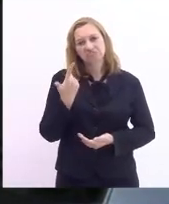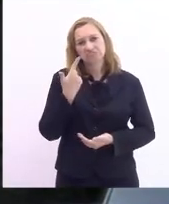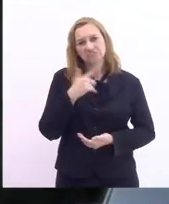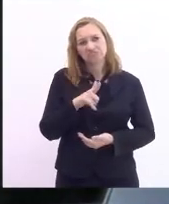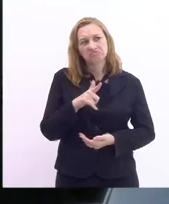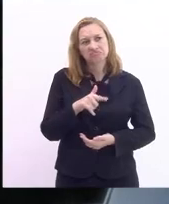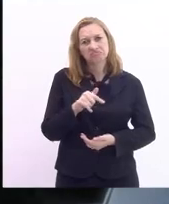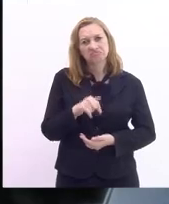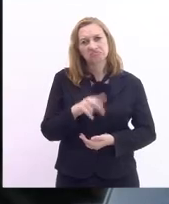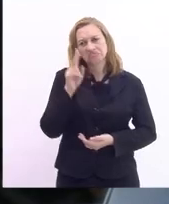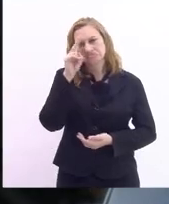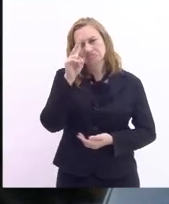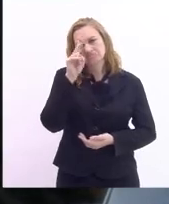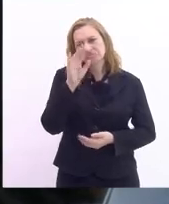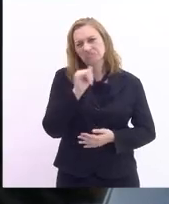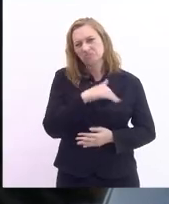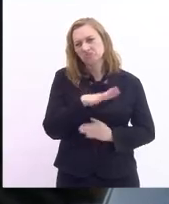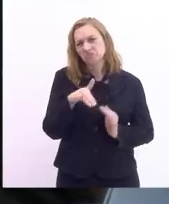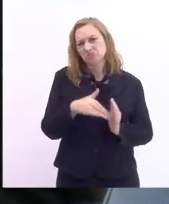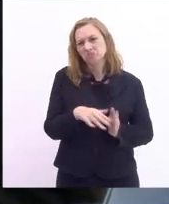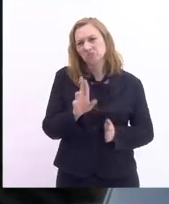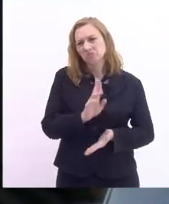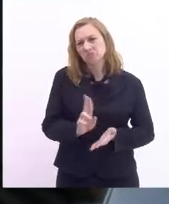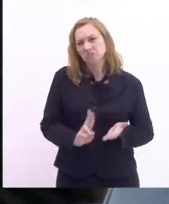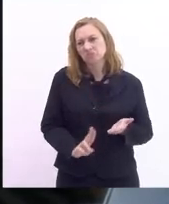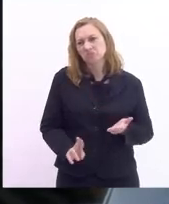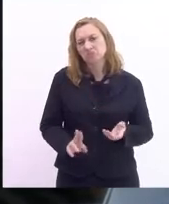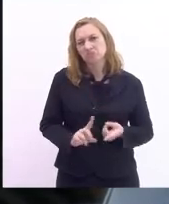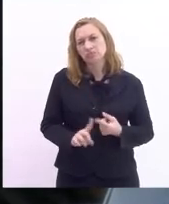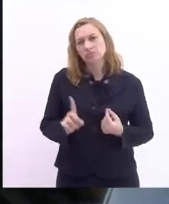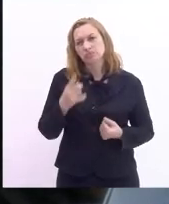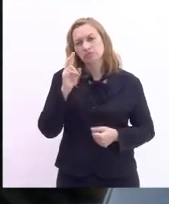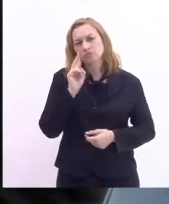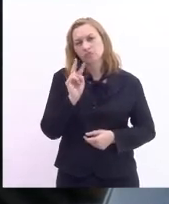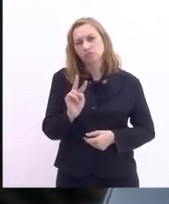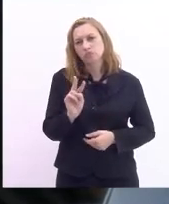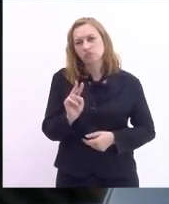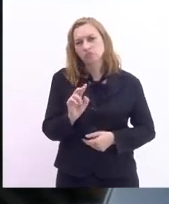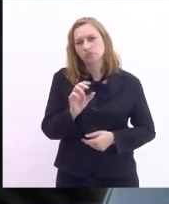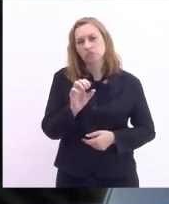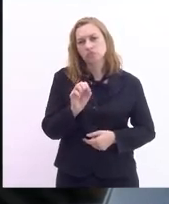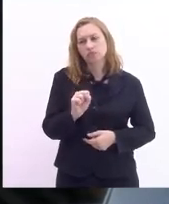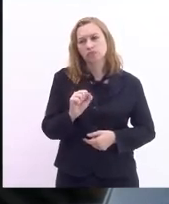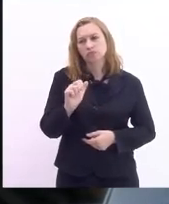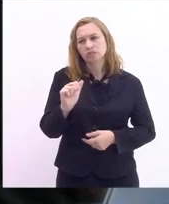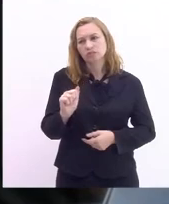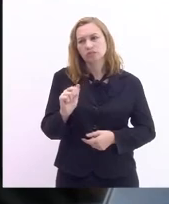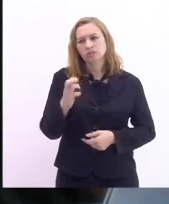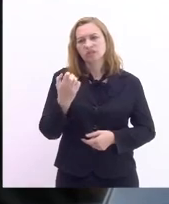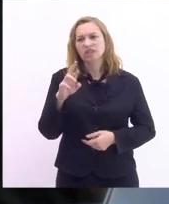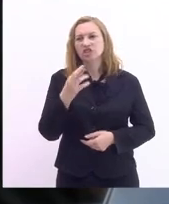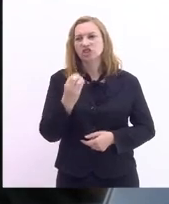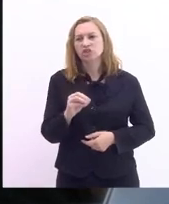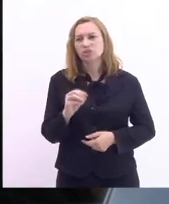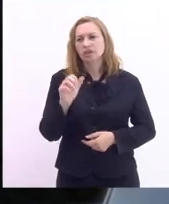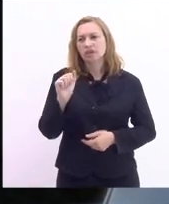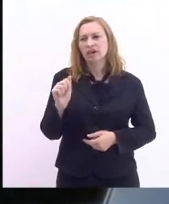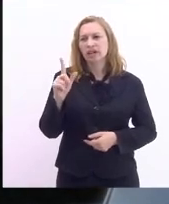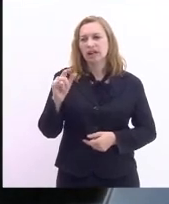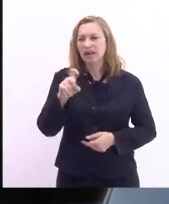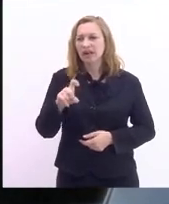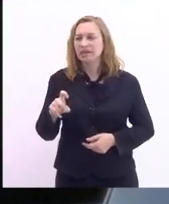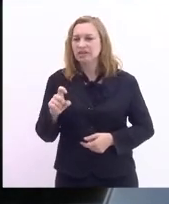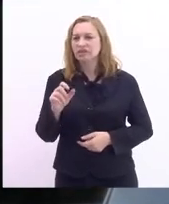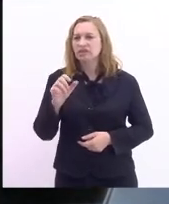aqui Lembrar de todos e enumerar todos mas eu vejo o Serginho O Alex o